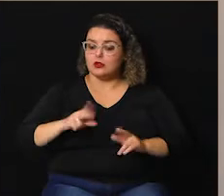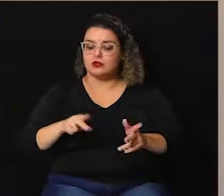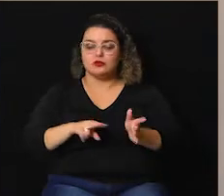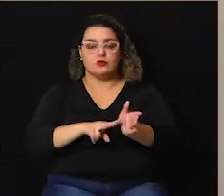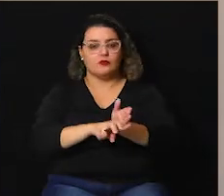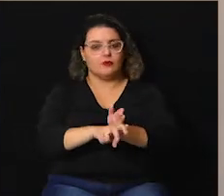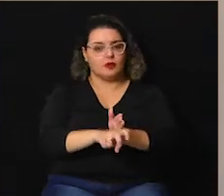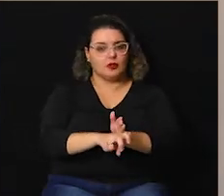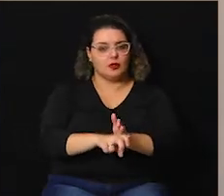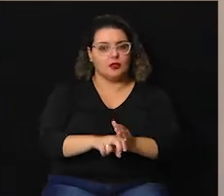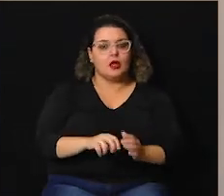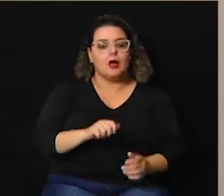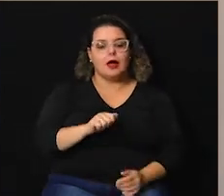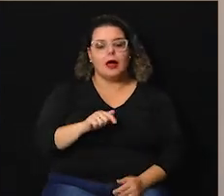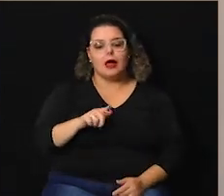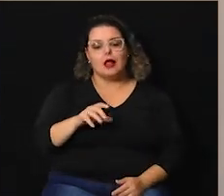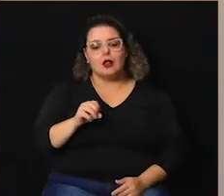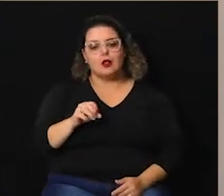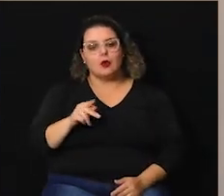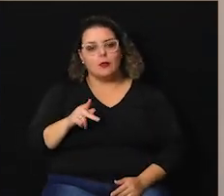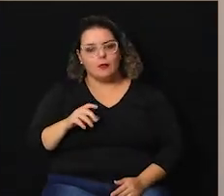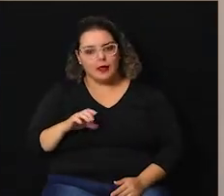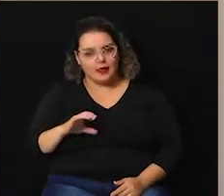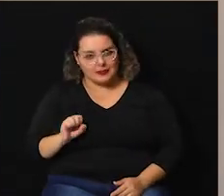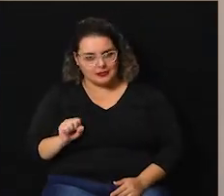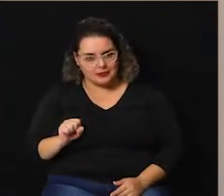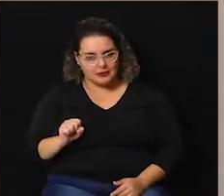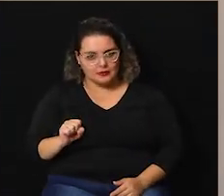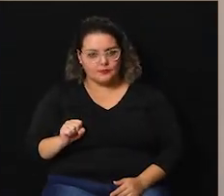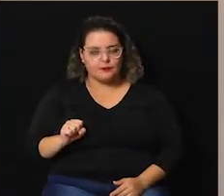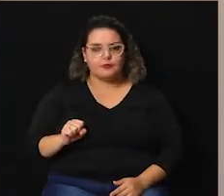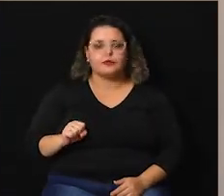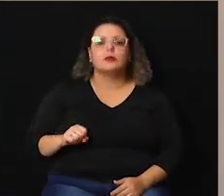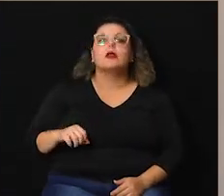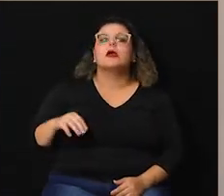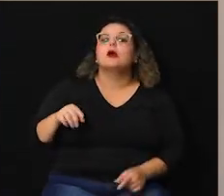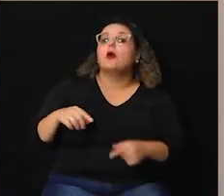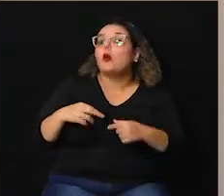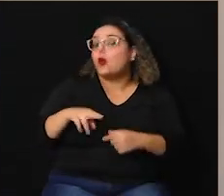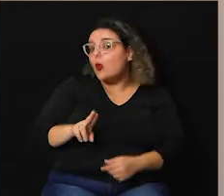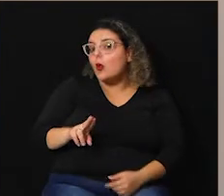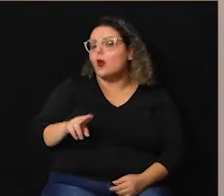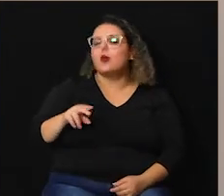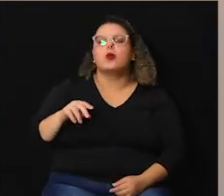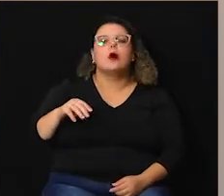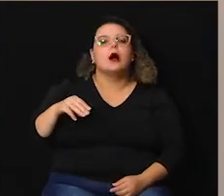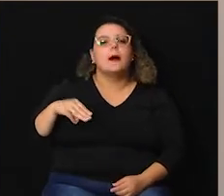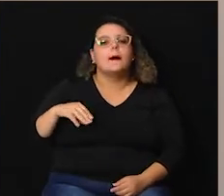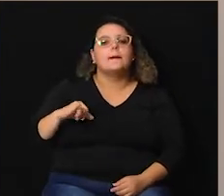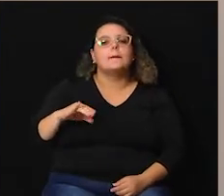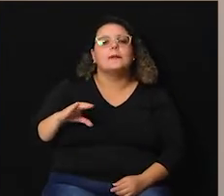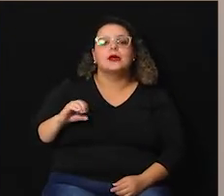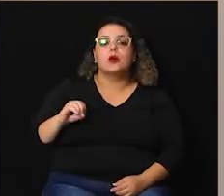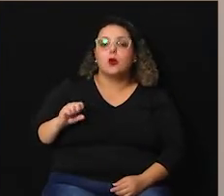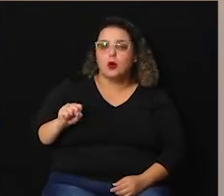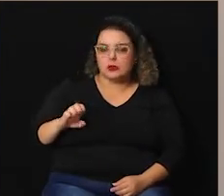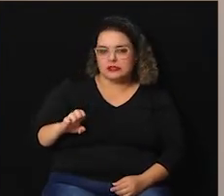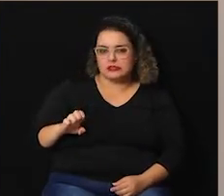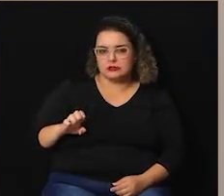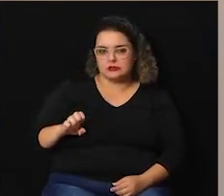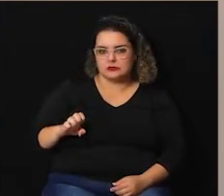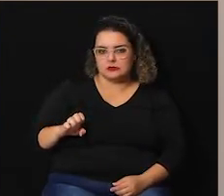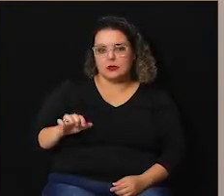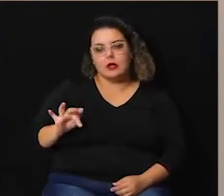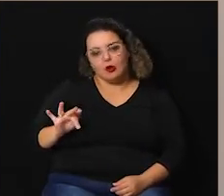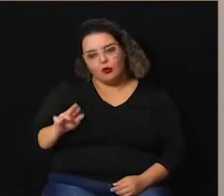diferencial entre uma micose, chamada tinea capitis, e a alopecia